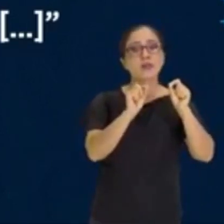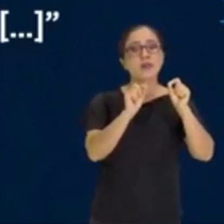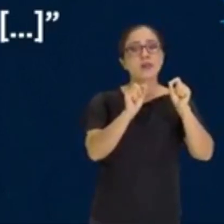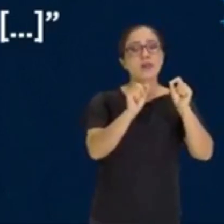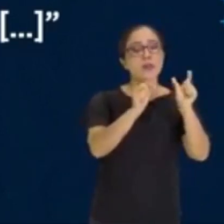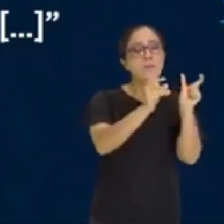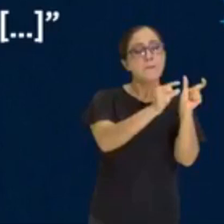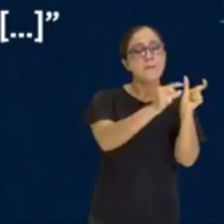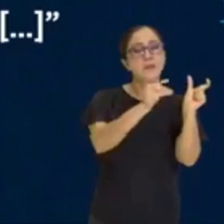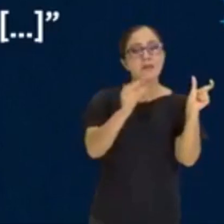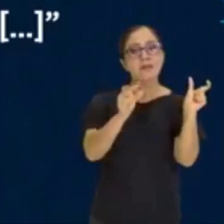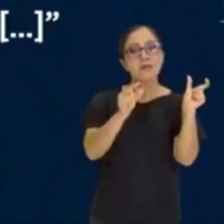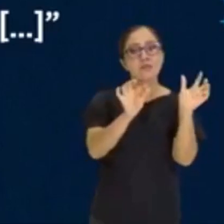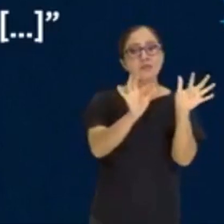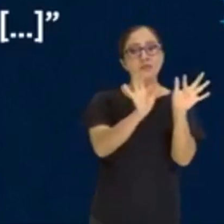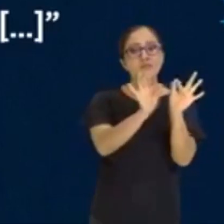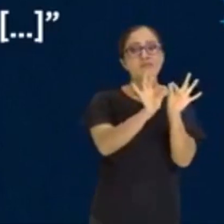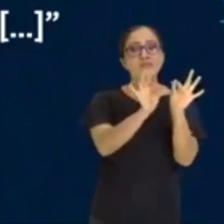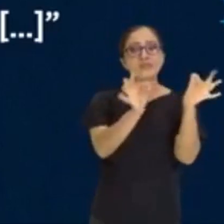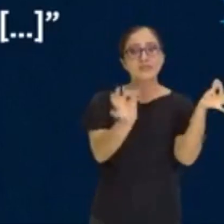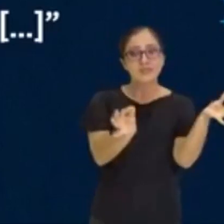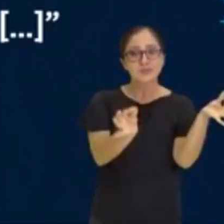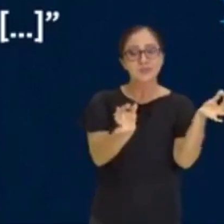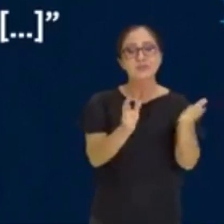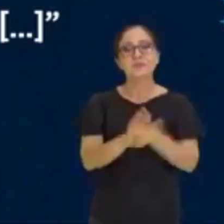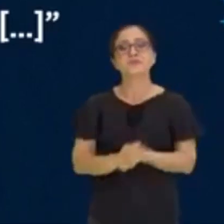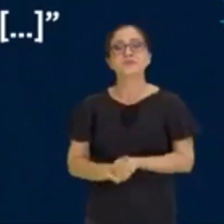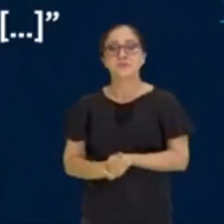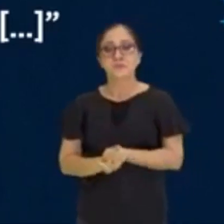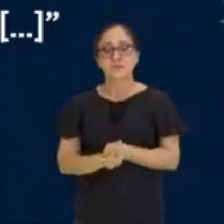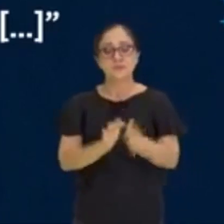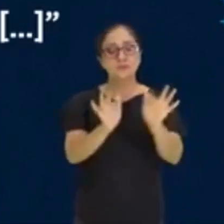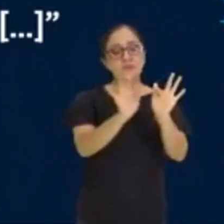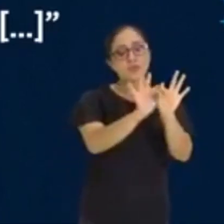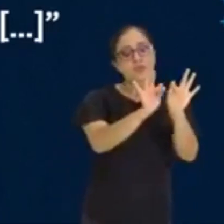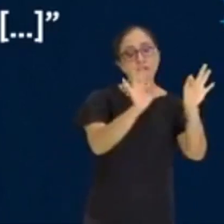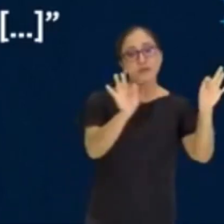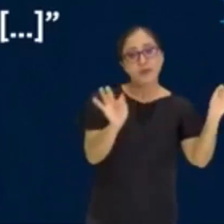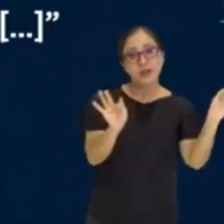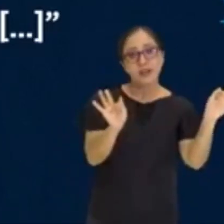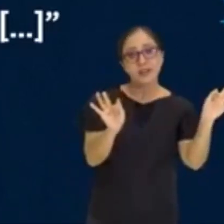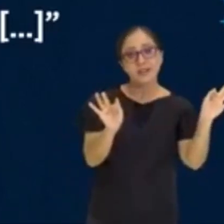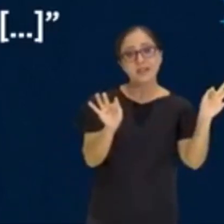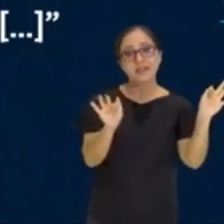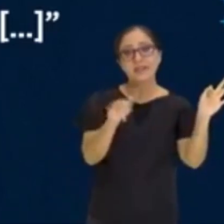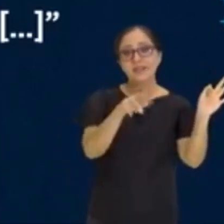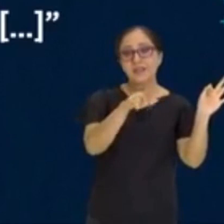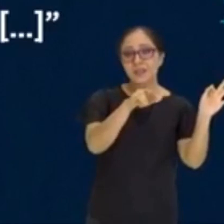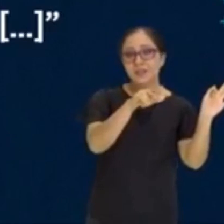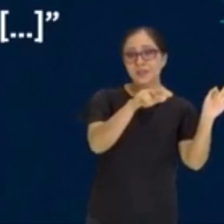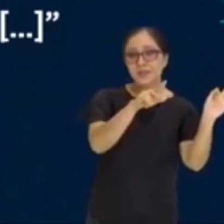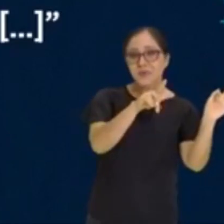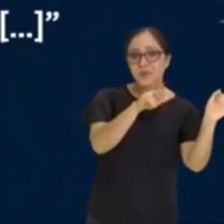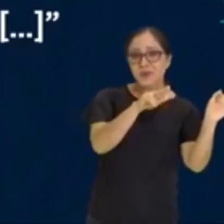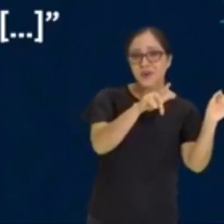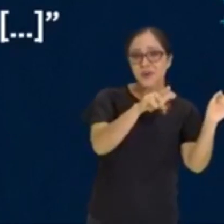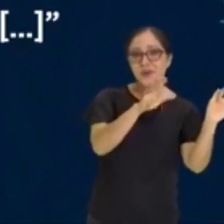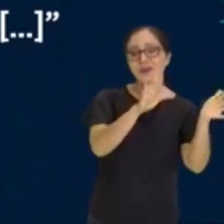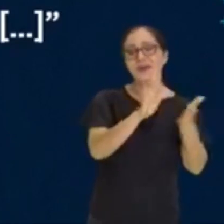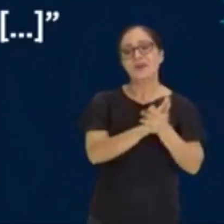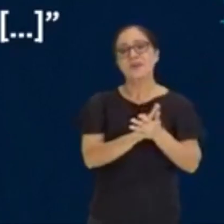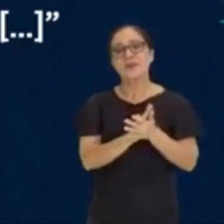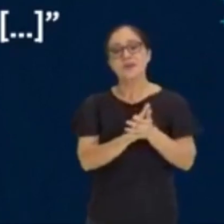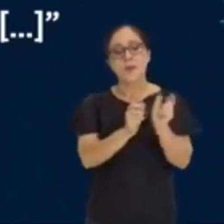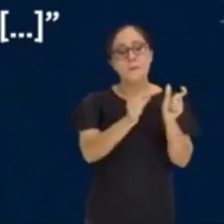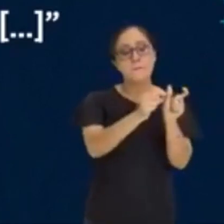fiz aqui. Frase é igual a período. Tanto faz eu chamar de frase, quanto eu chamar de